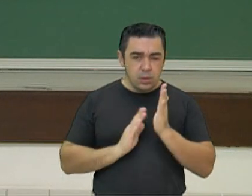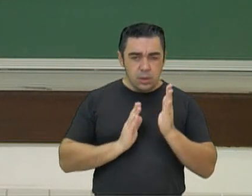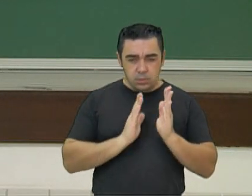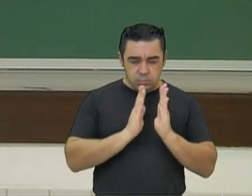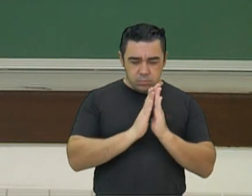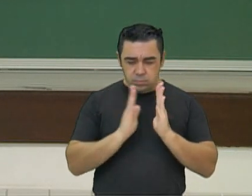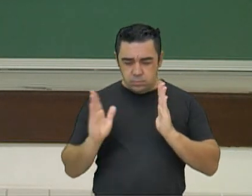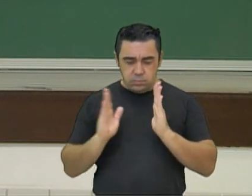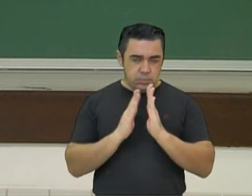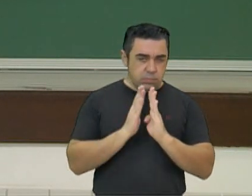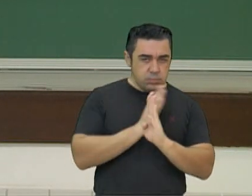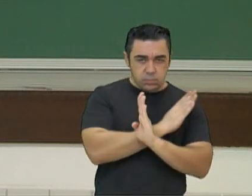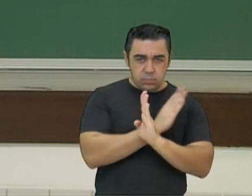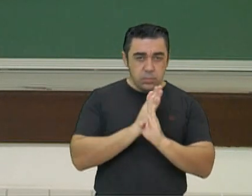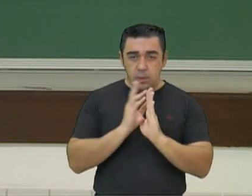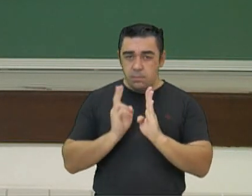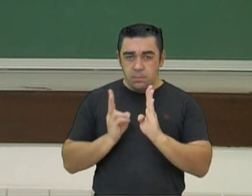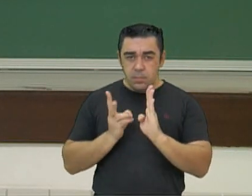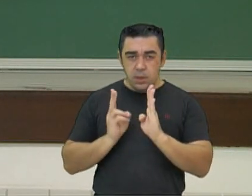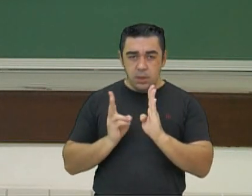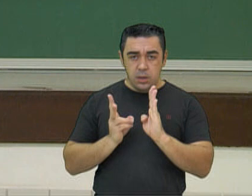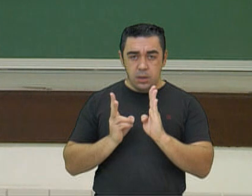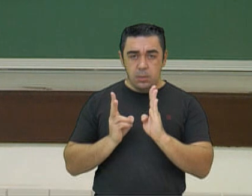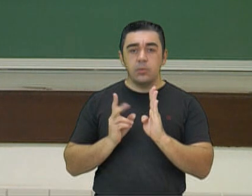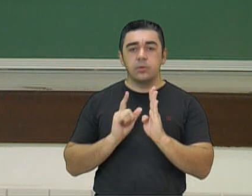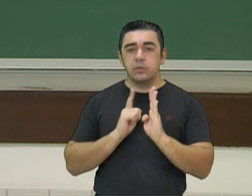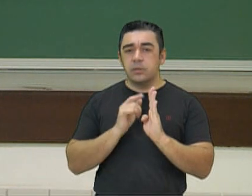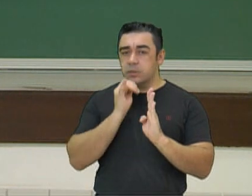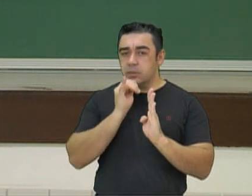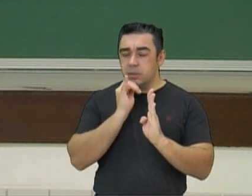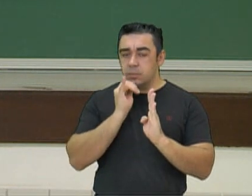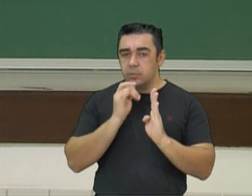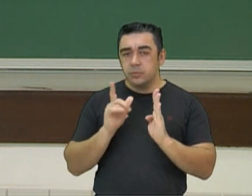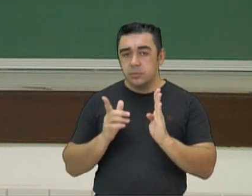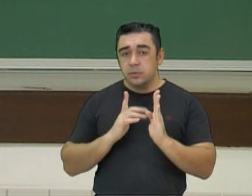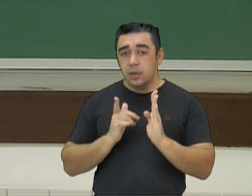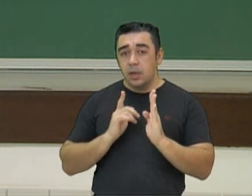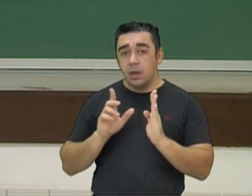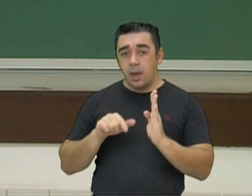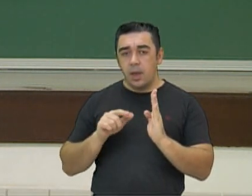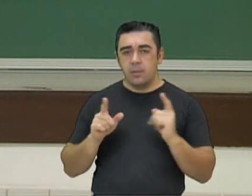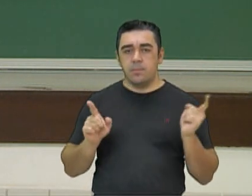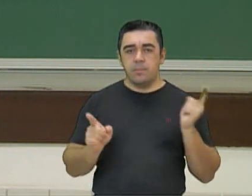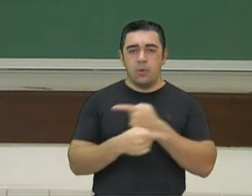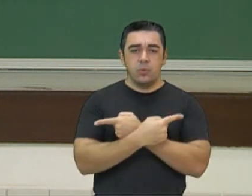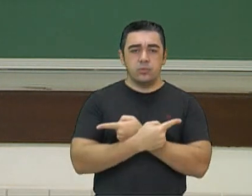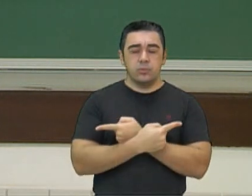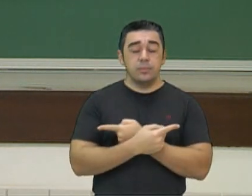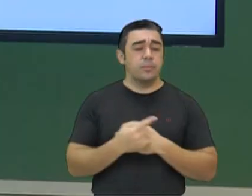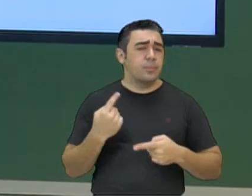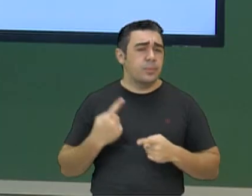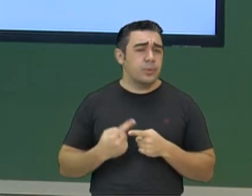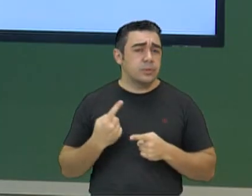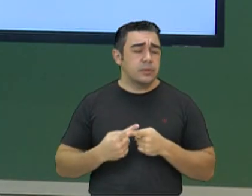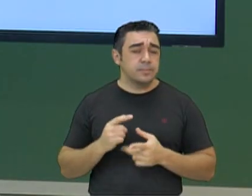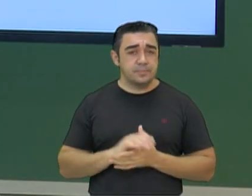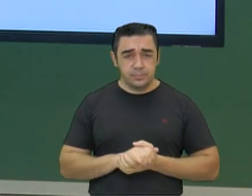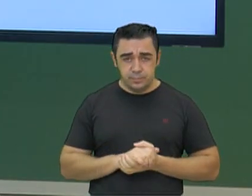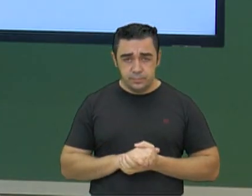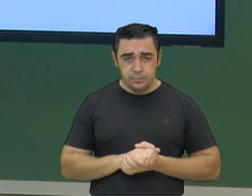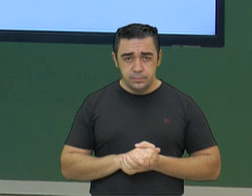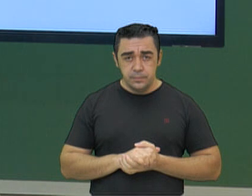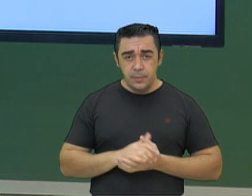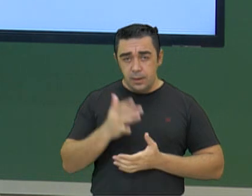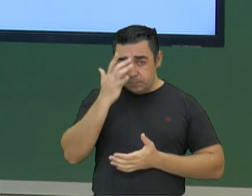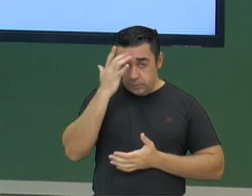de estética, mas eles estão na mesma direção, certo? Mas eles estão só em sentidos opostos. Por quê? A força que a pessoa